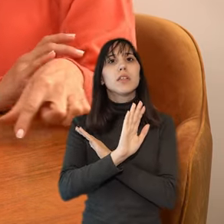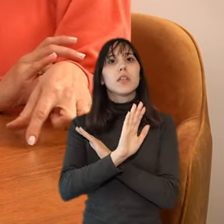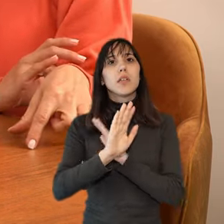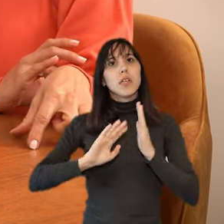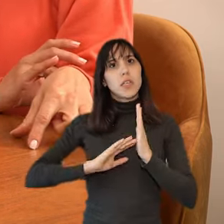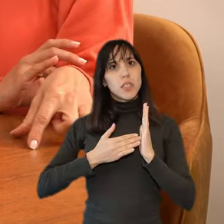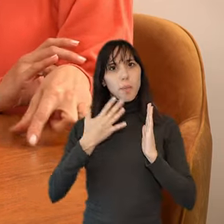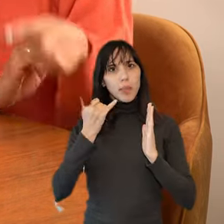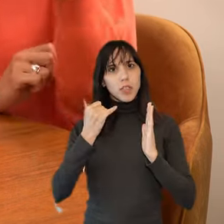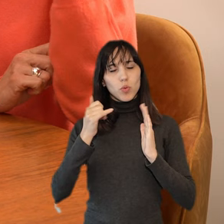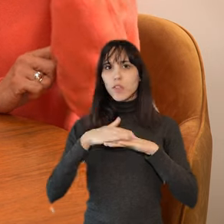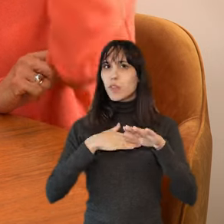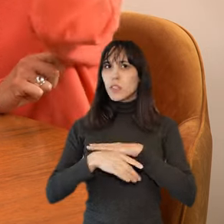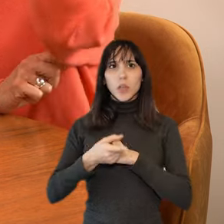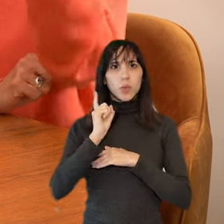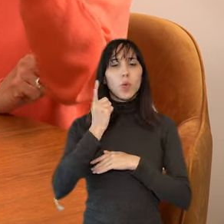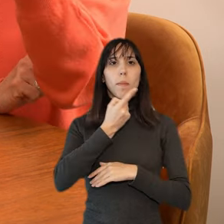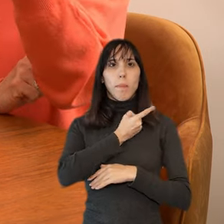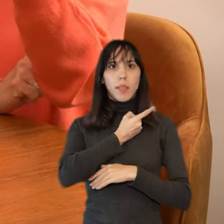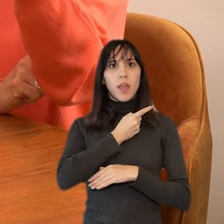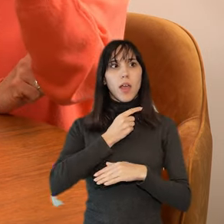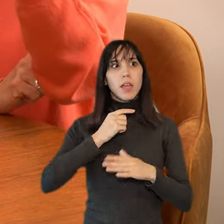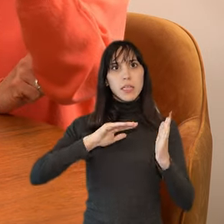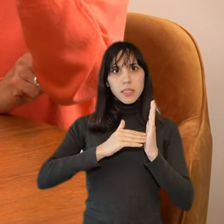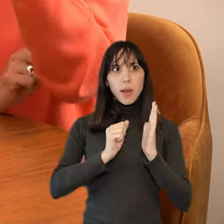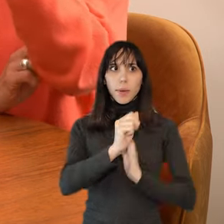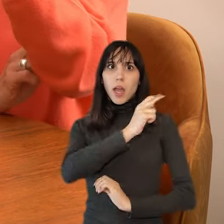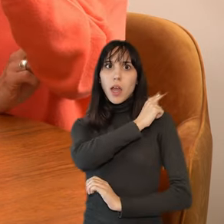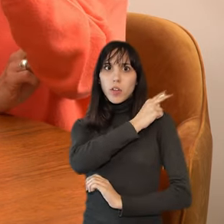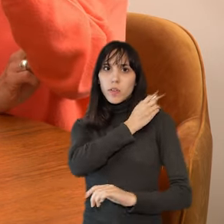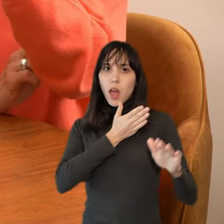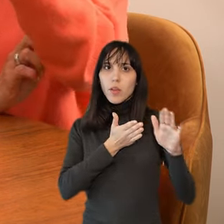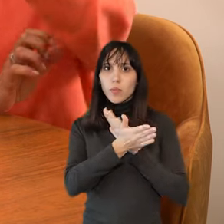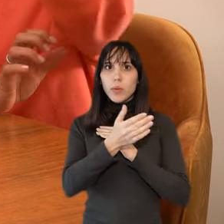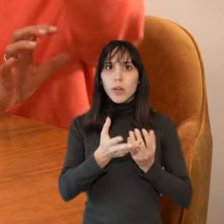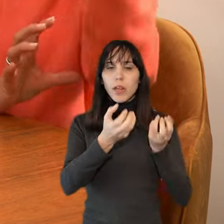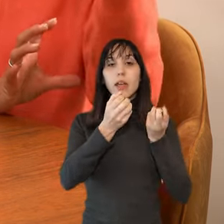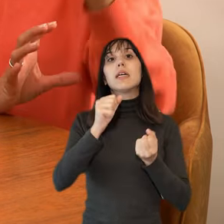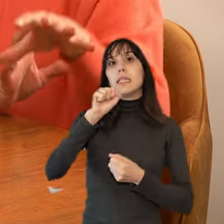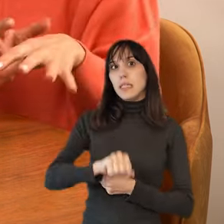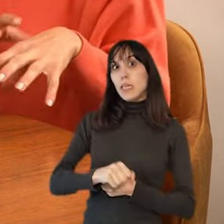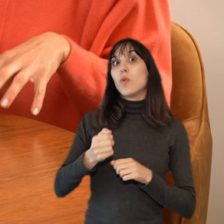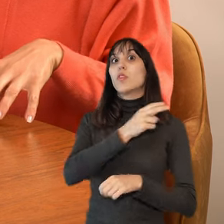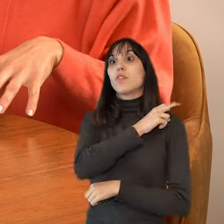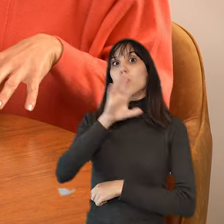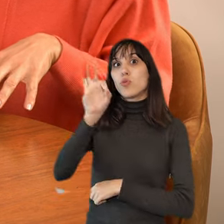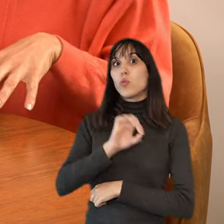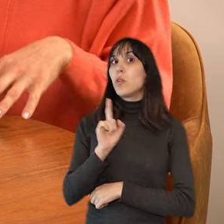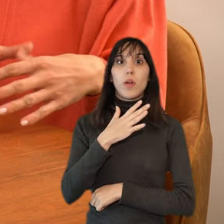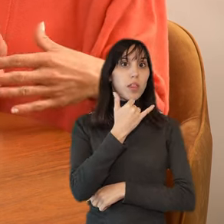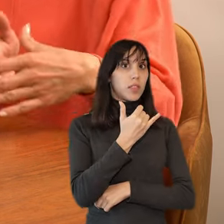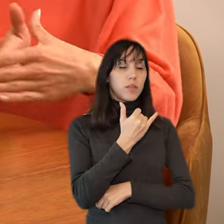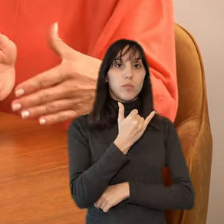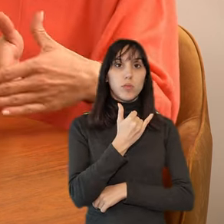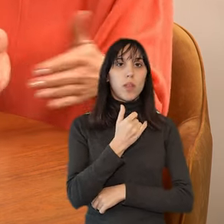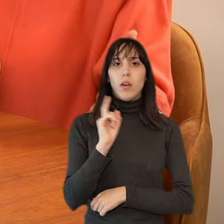os exames do 12º ano tem que fazer os exames da faculdade Os de acesso acesso à à universidade que escolher não é os do 12º